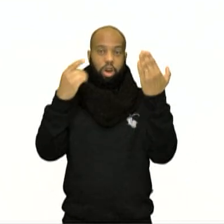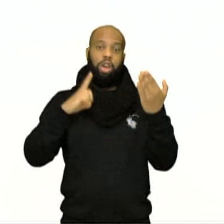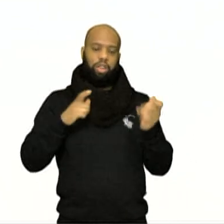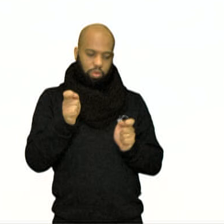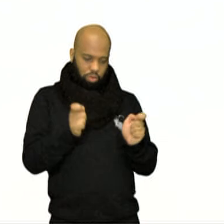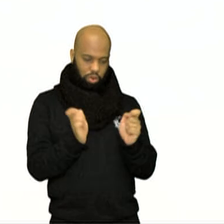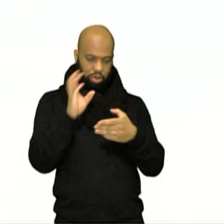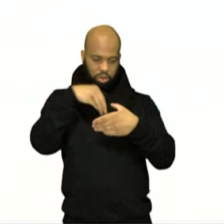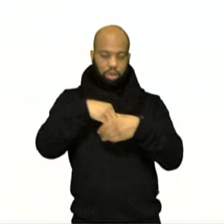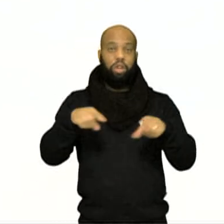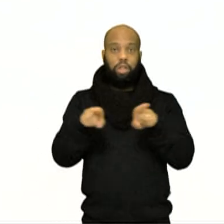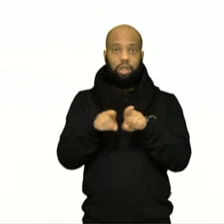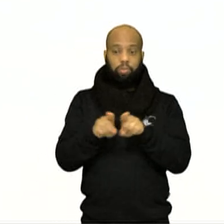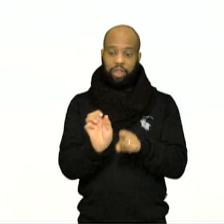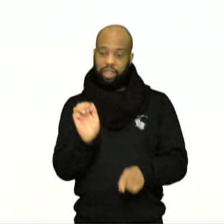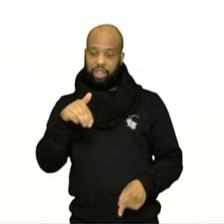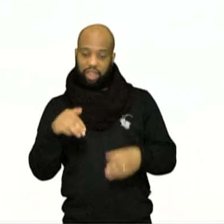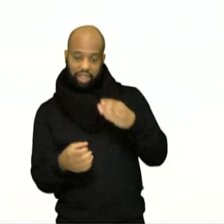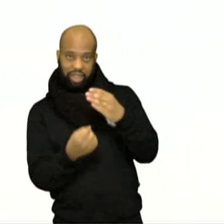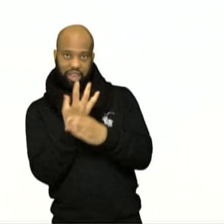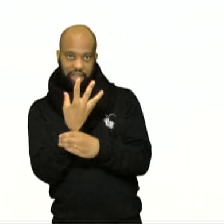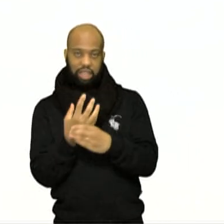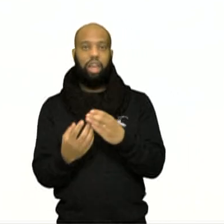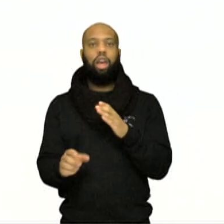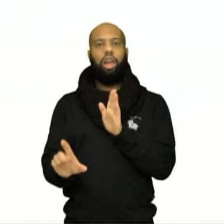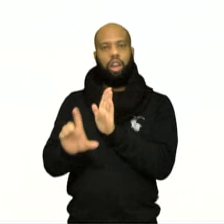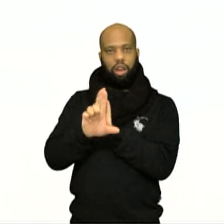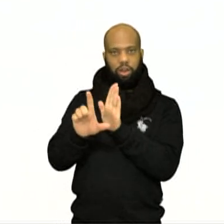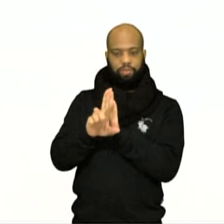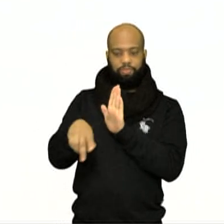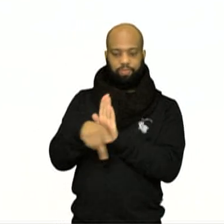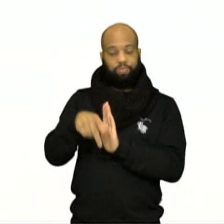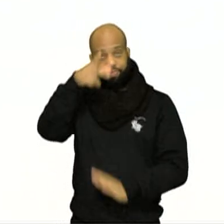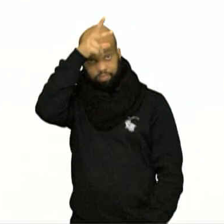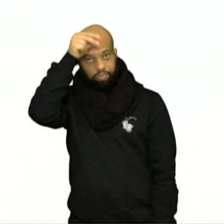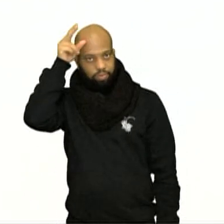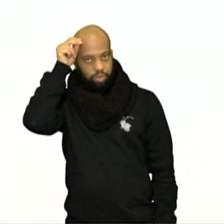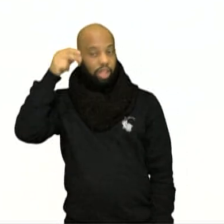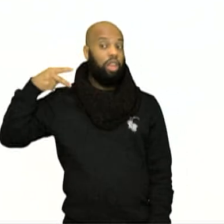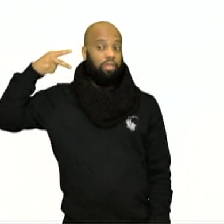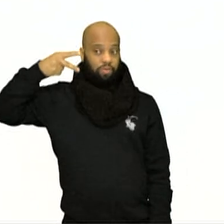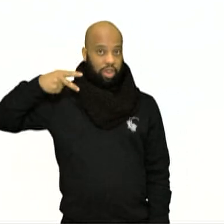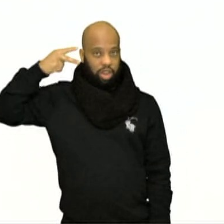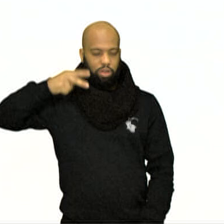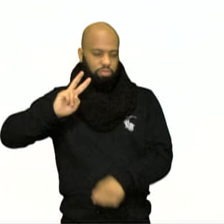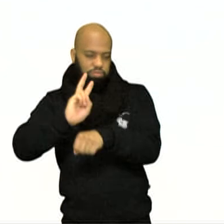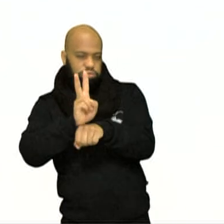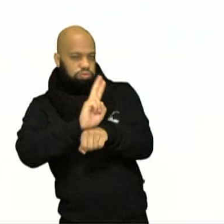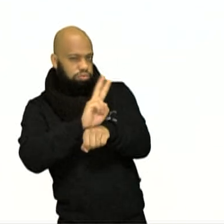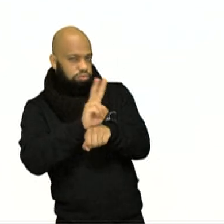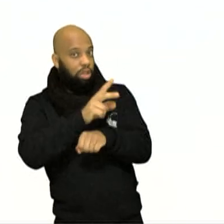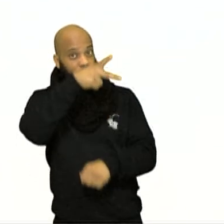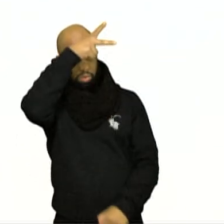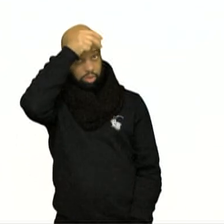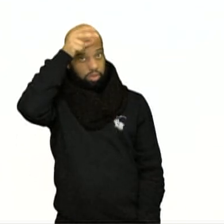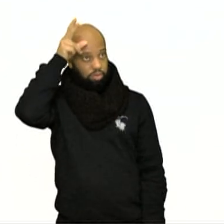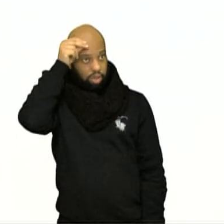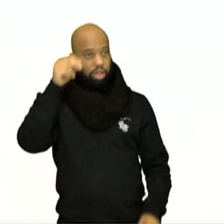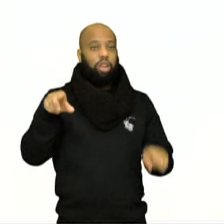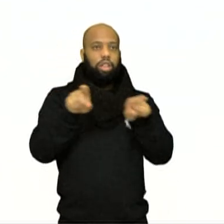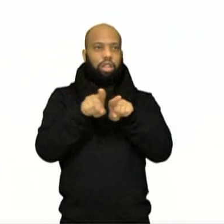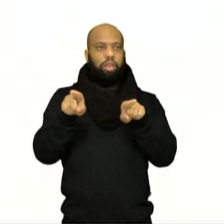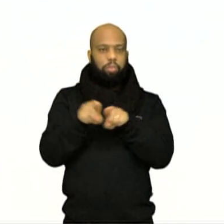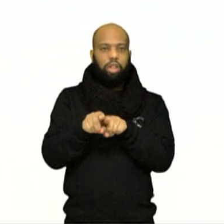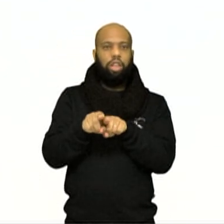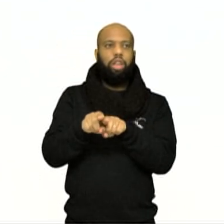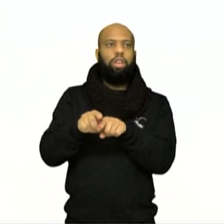do Poder Executivo Municipal. Vereadores fiscalizam o prefeito, certo? E também